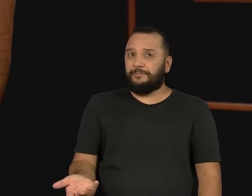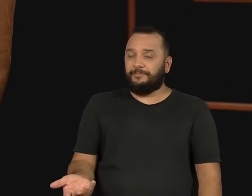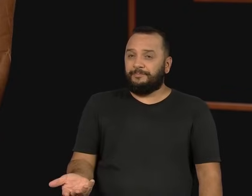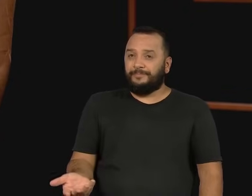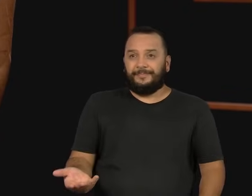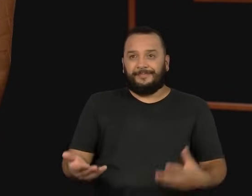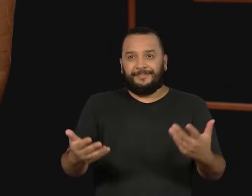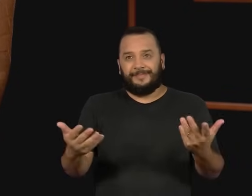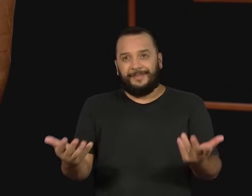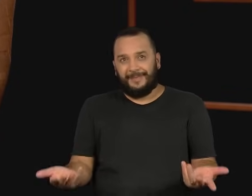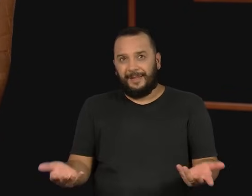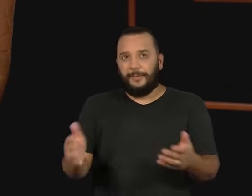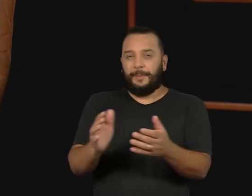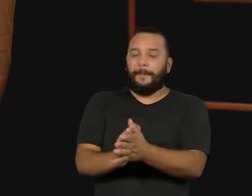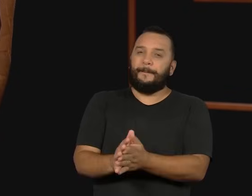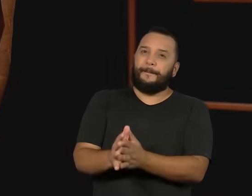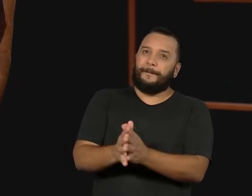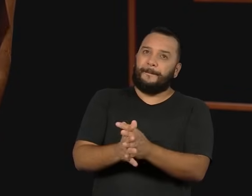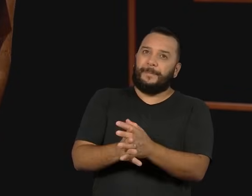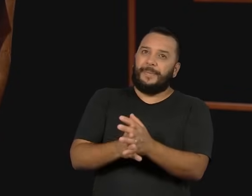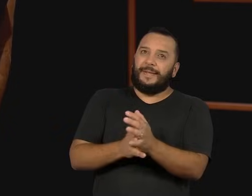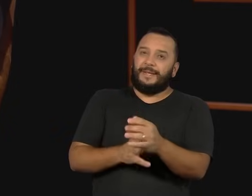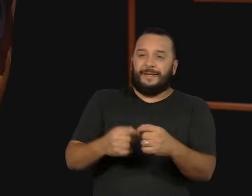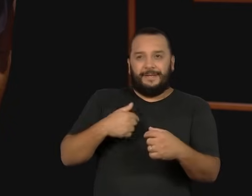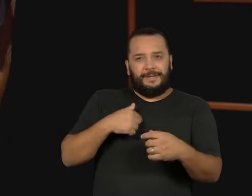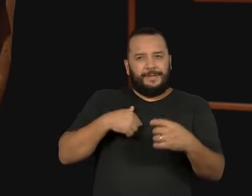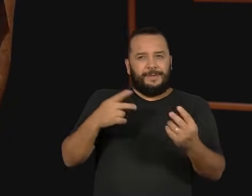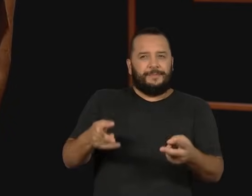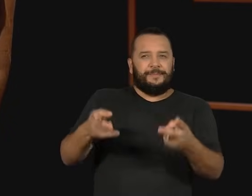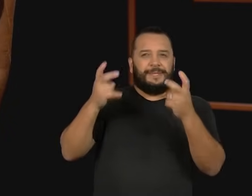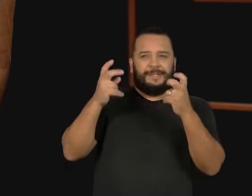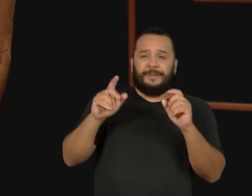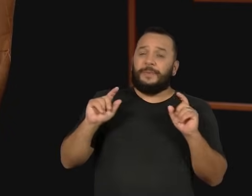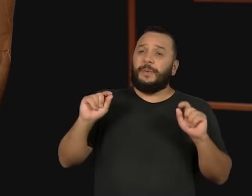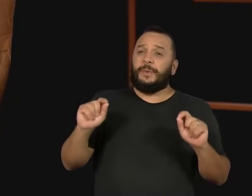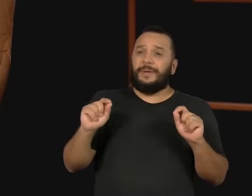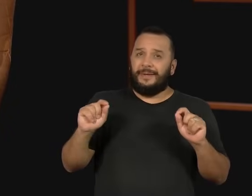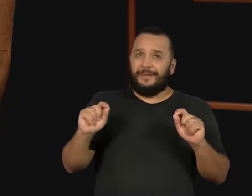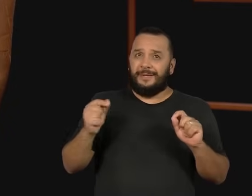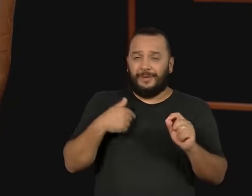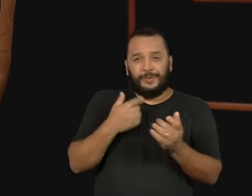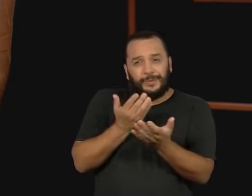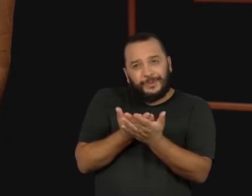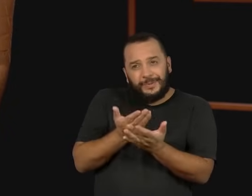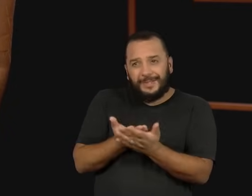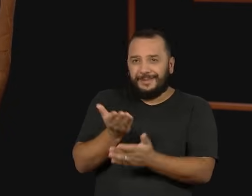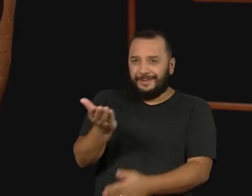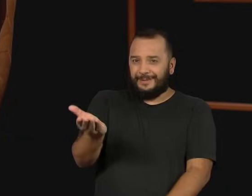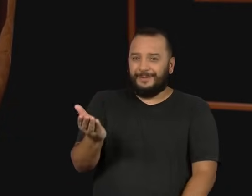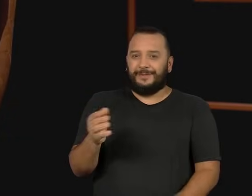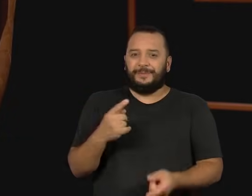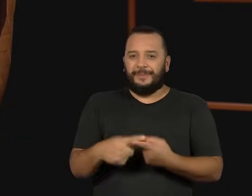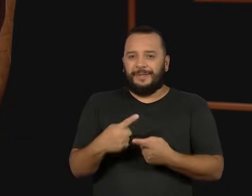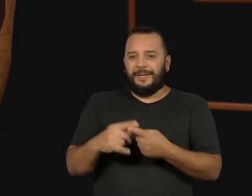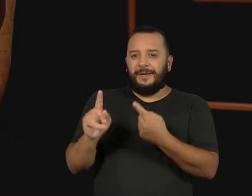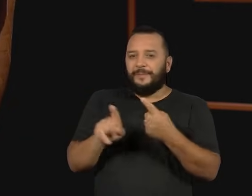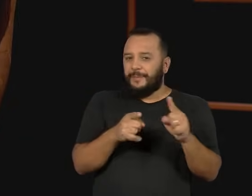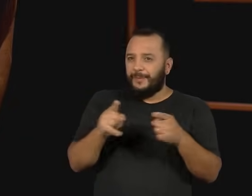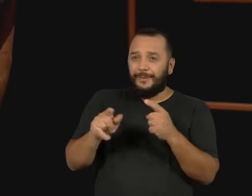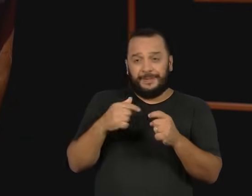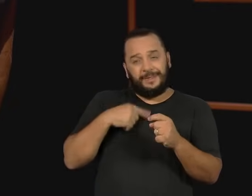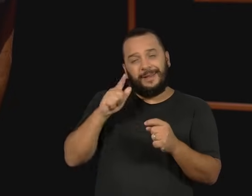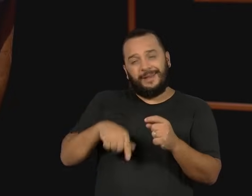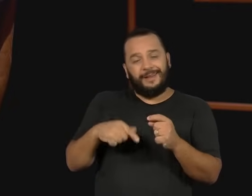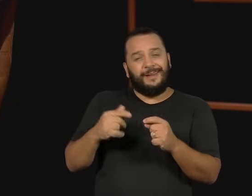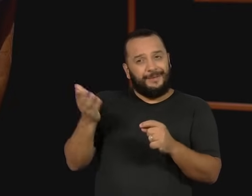claro, né, que eu percebi que e estudar isso. E então a música na Semana de Arte Moderna,